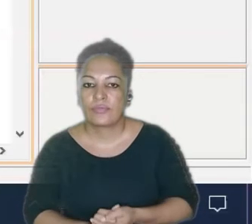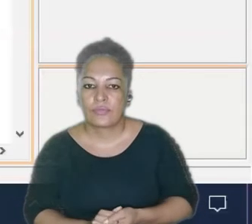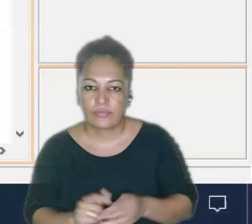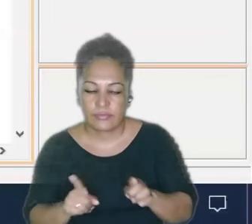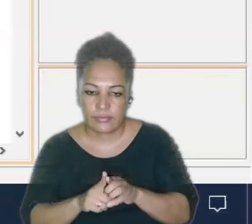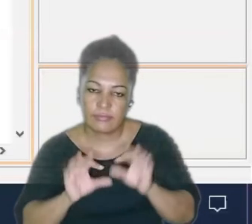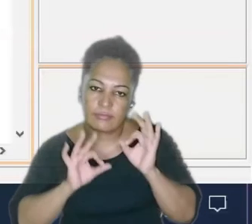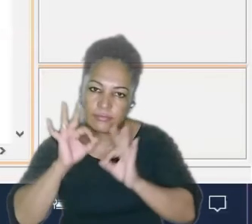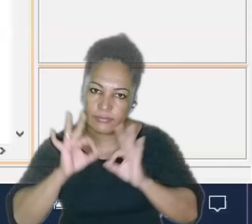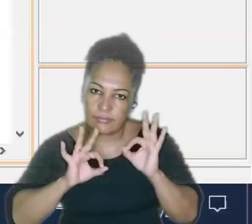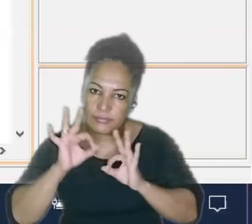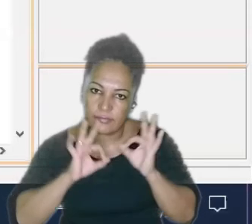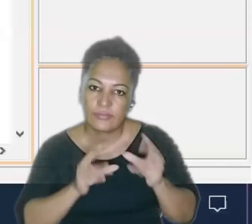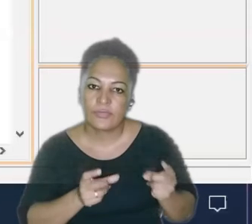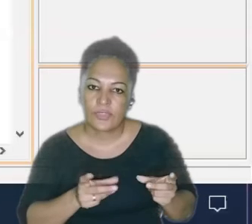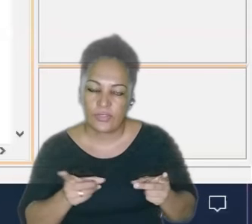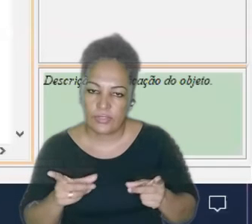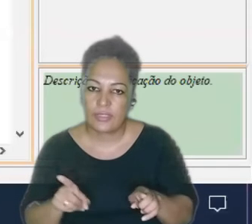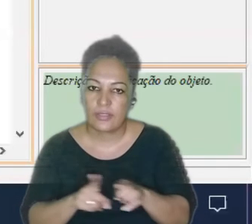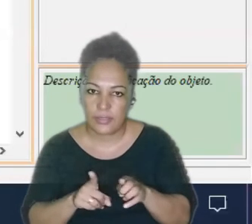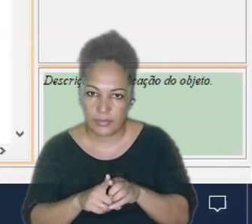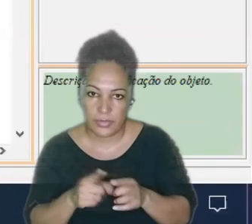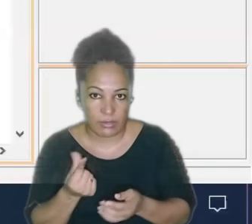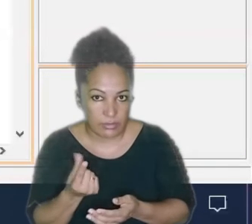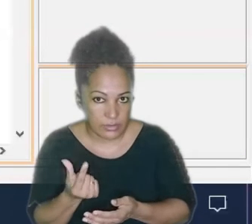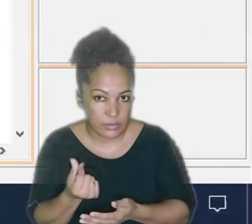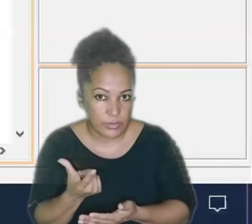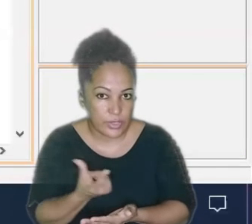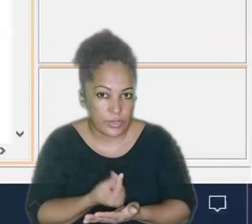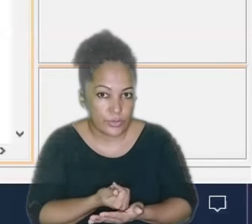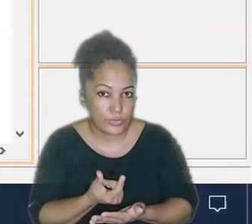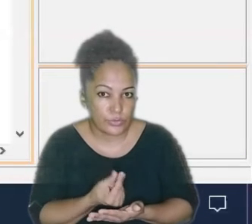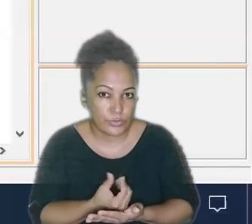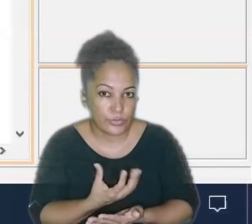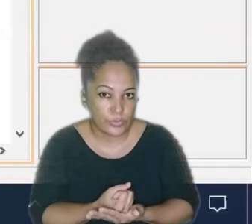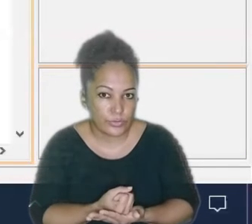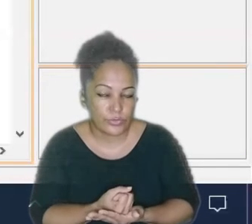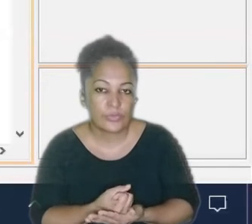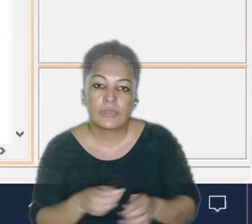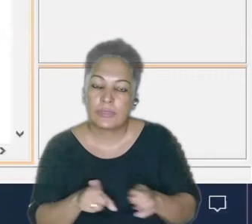possui passagem, venda gera recebimento,